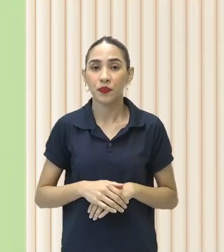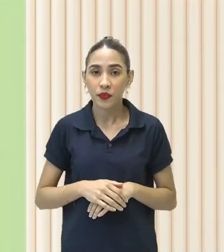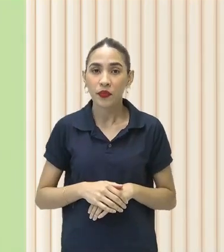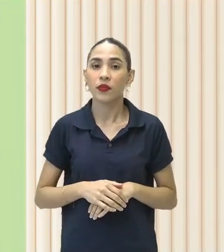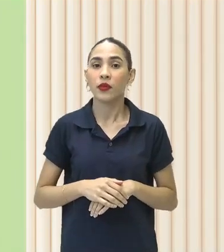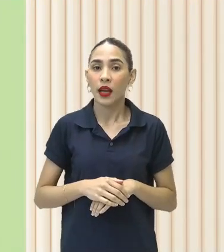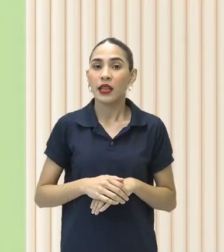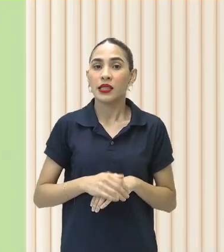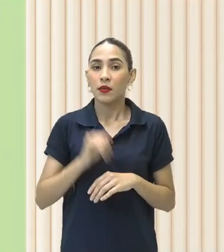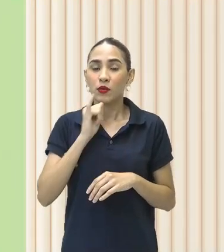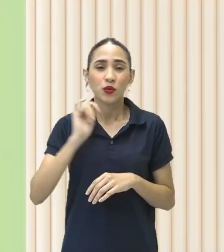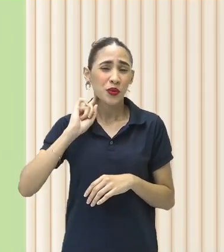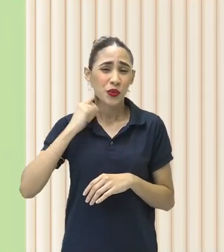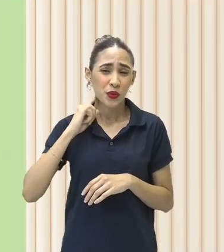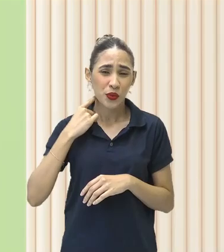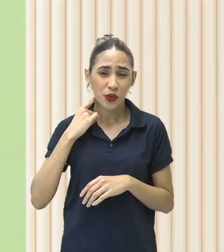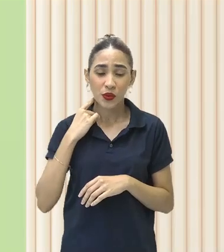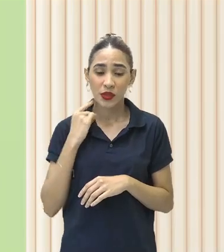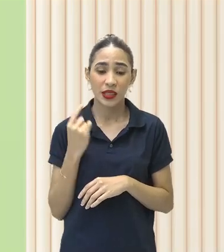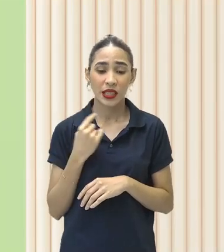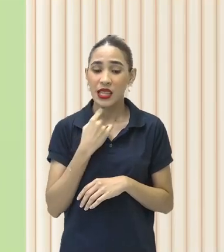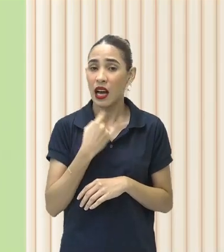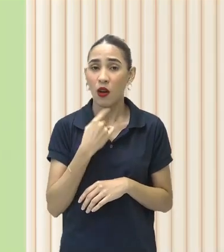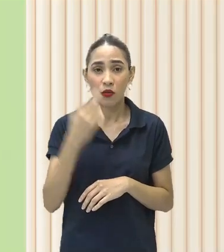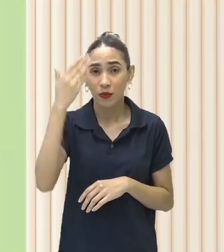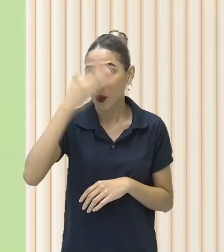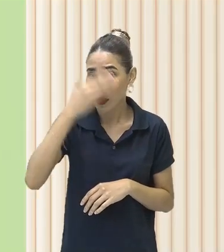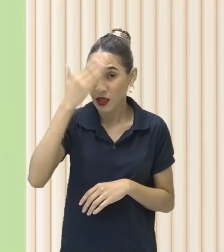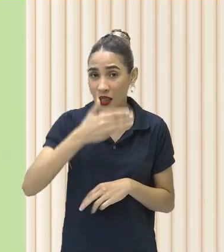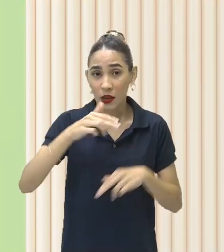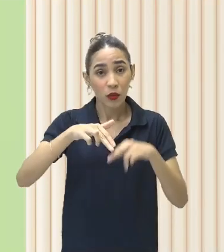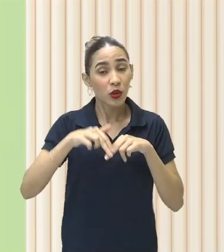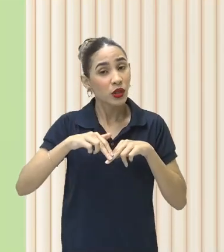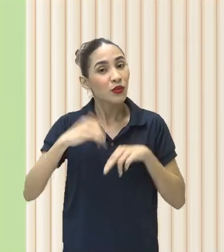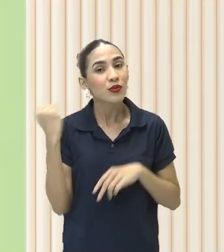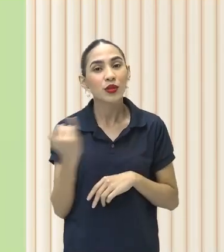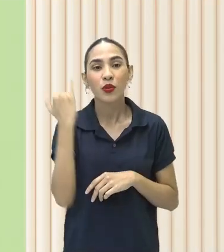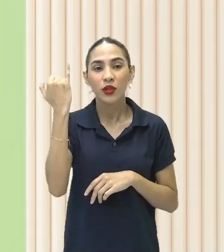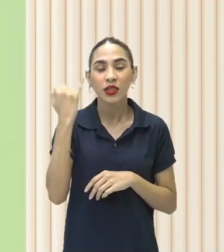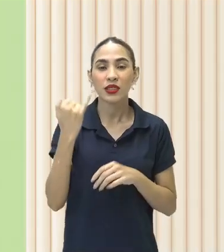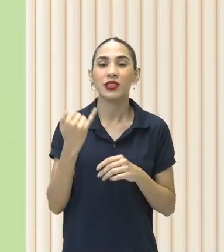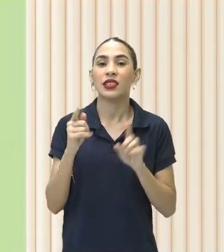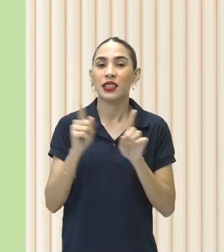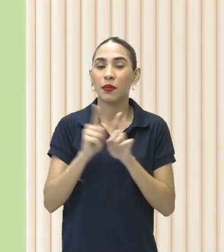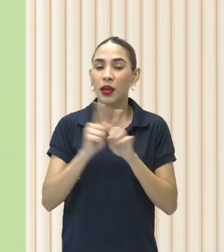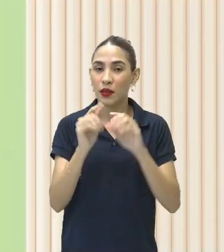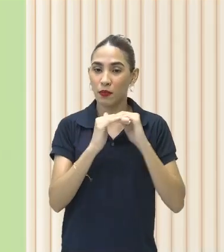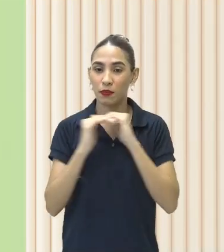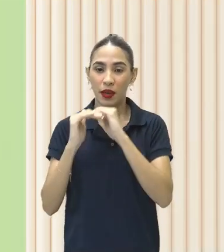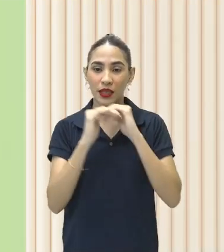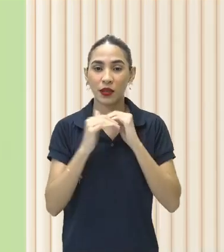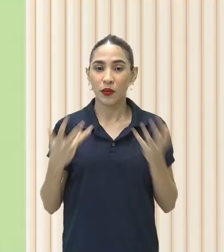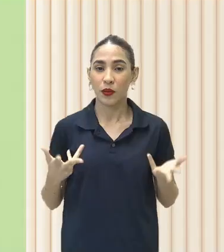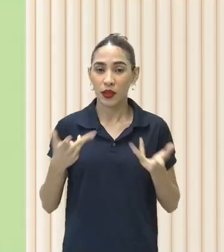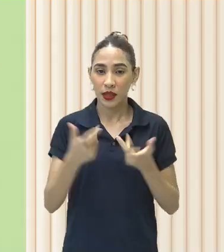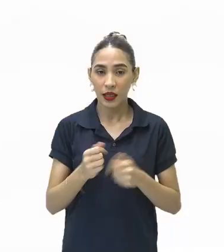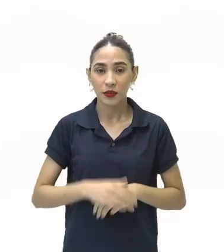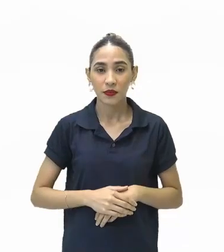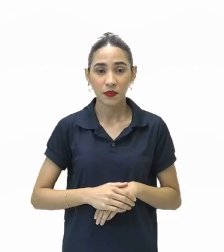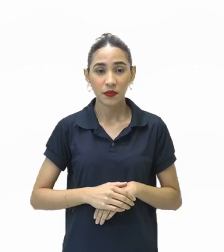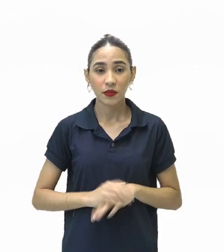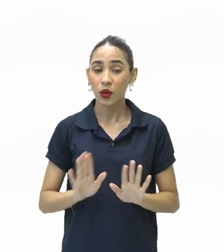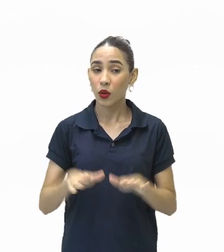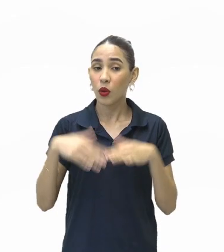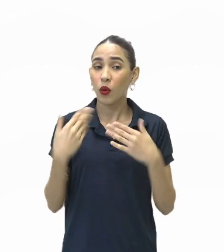aquela contaminação que a gente não enxerga. Por isso, a importância de ter um padrão aí de qualidade. Vamos ver